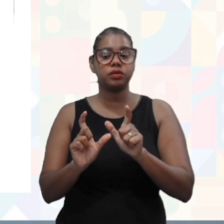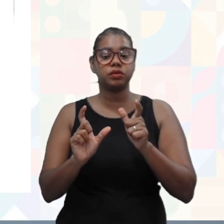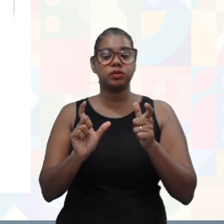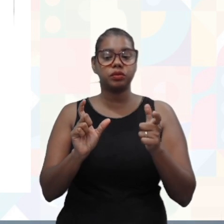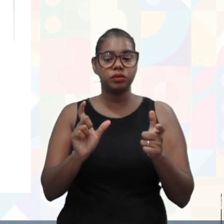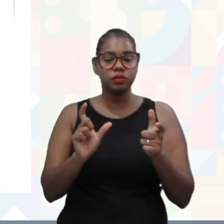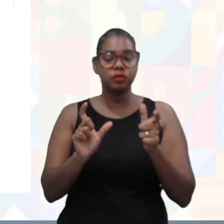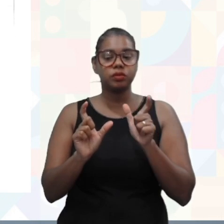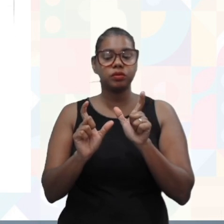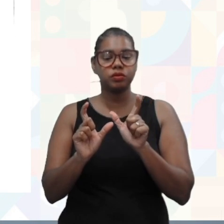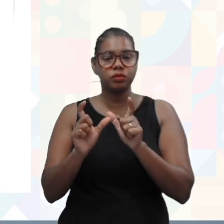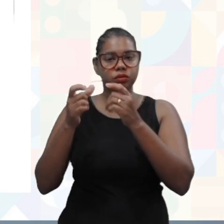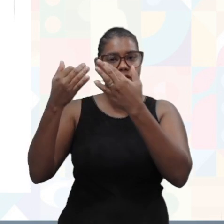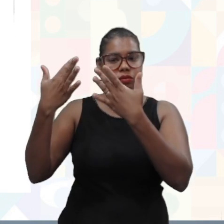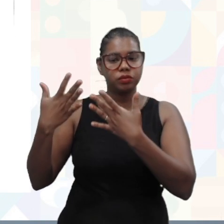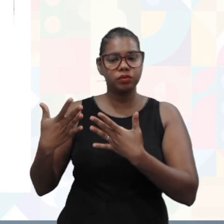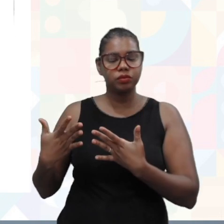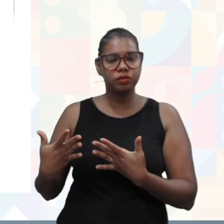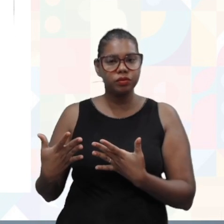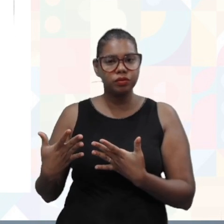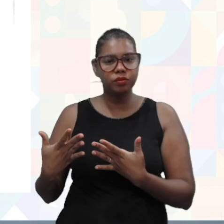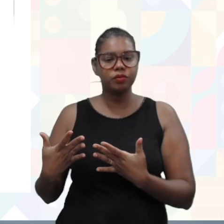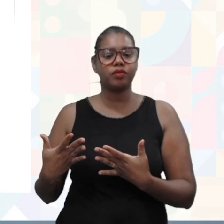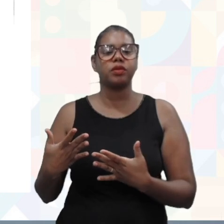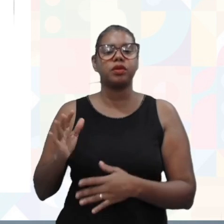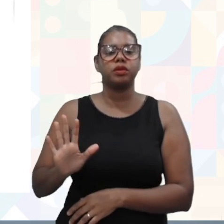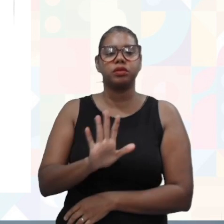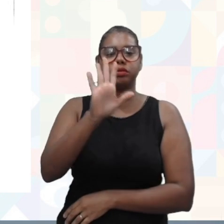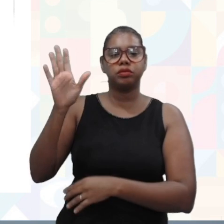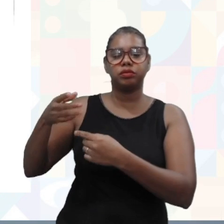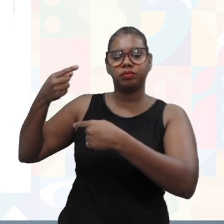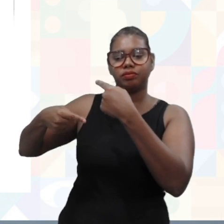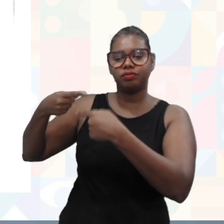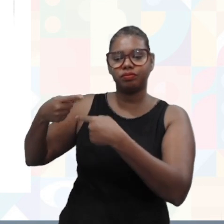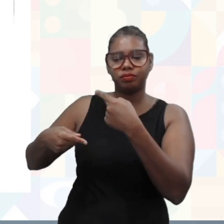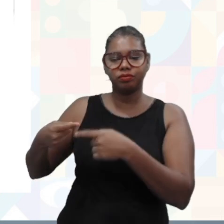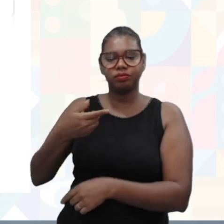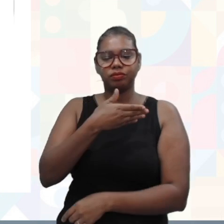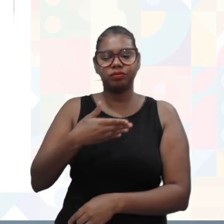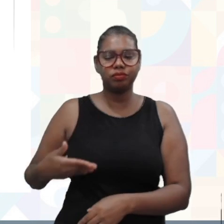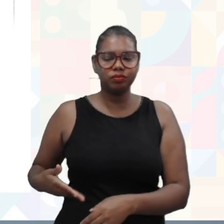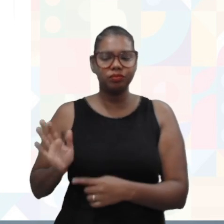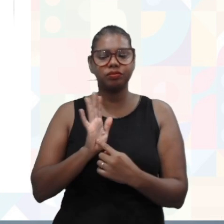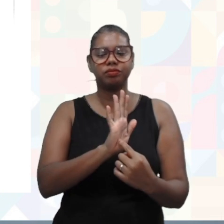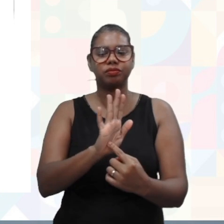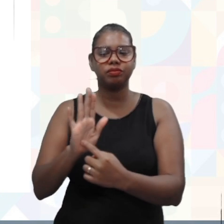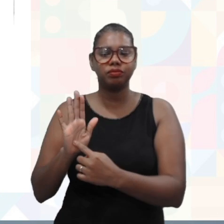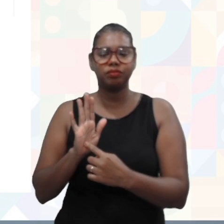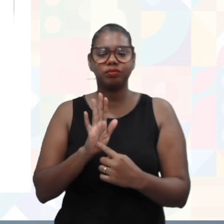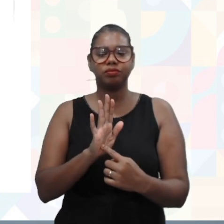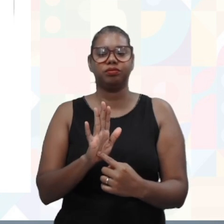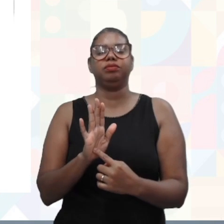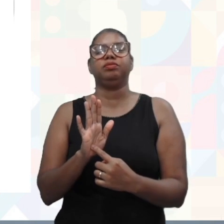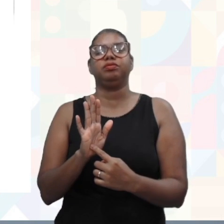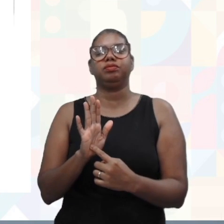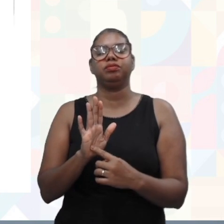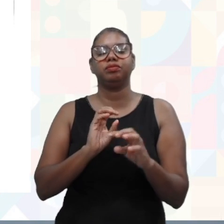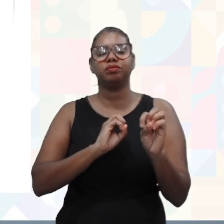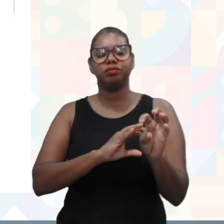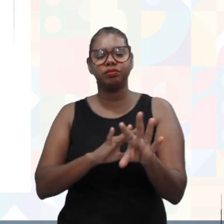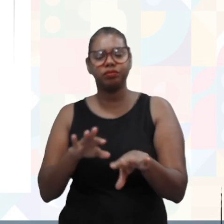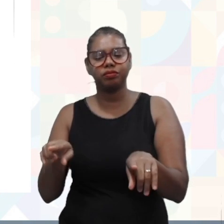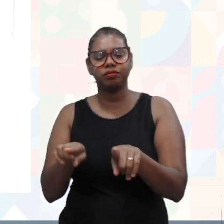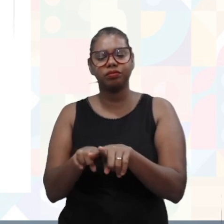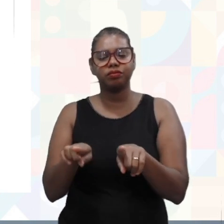plural, a gente está falando sobre as políticas públicas que tratam a respeito de questões